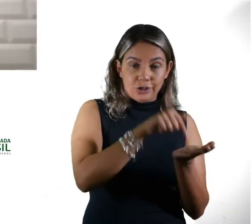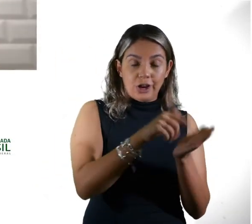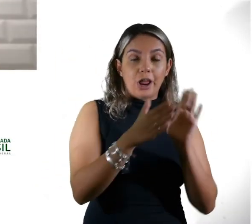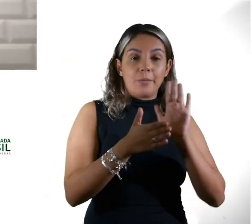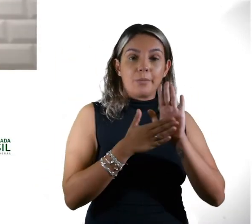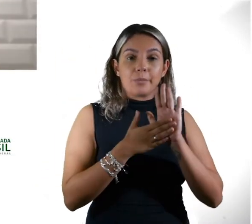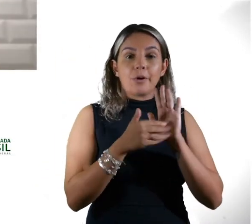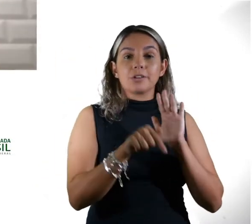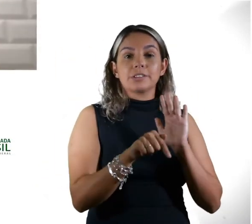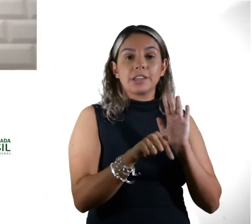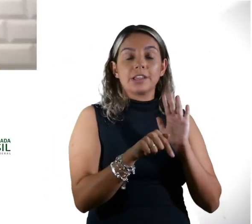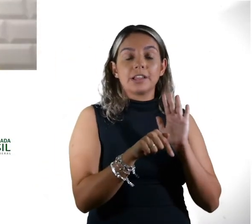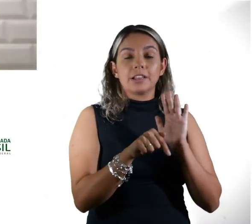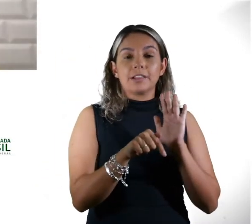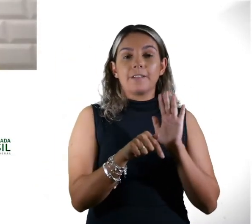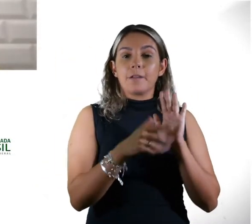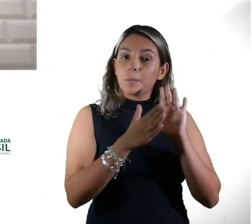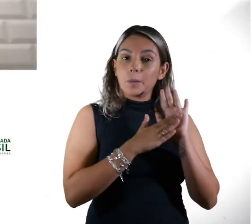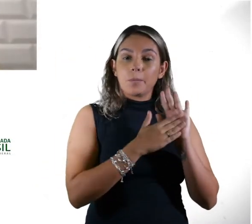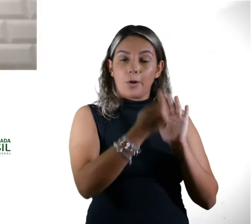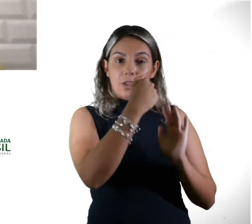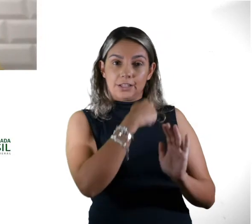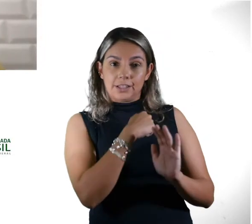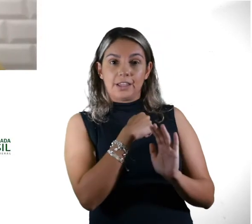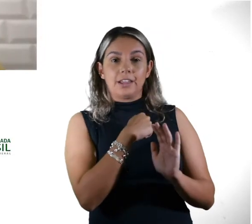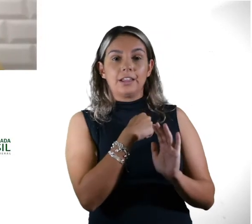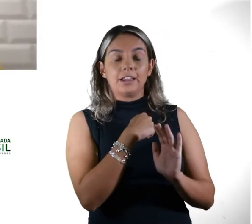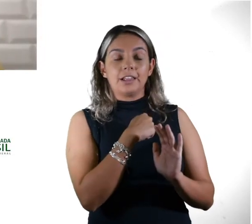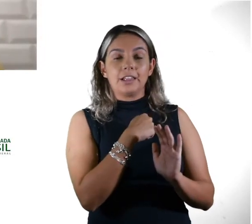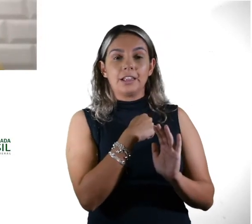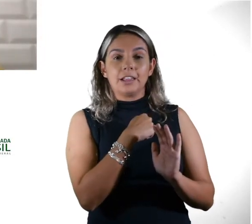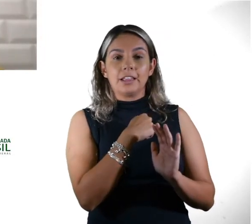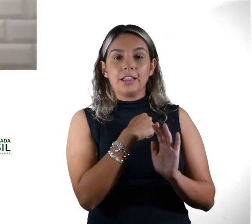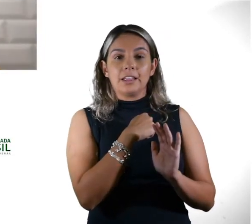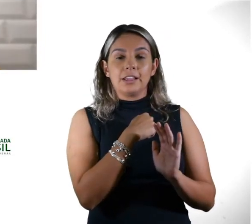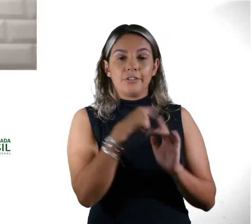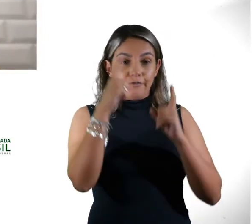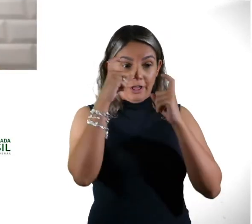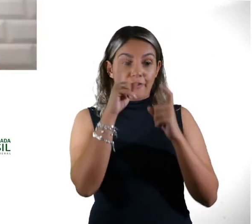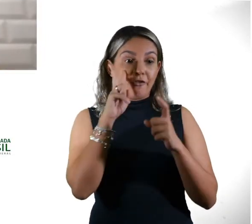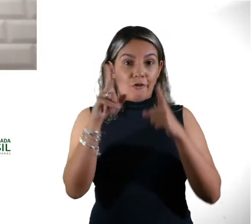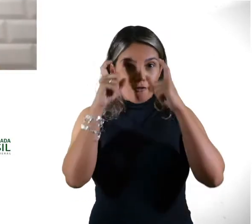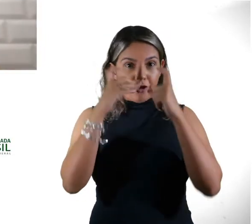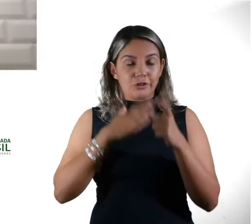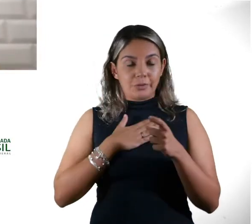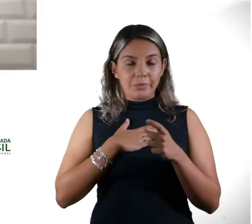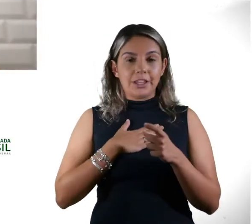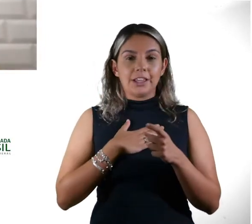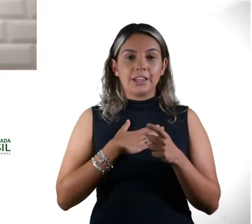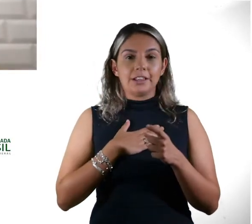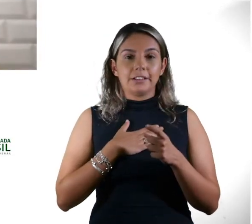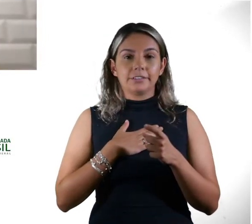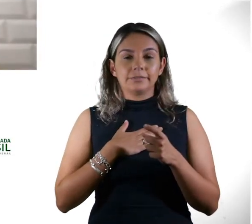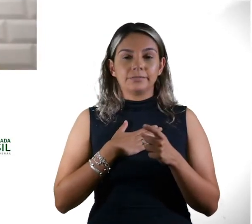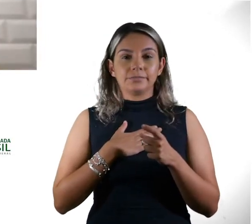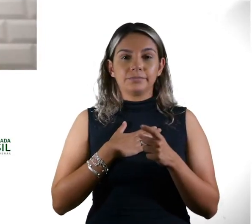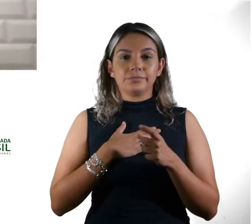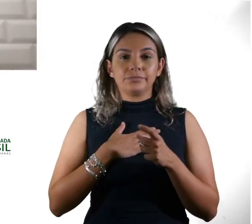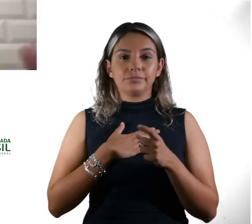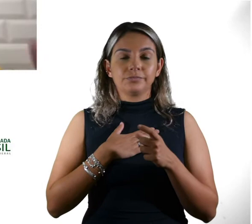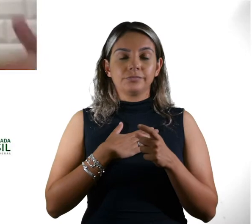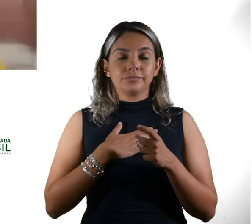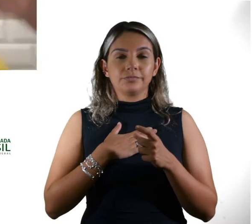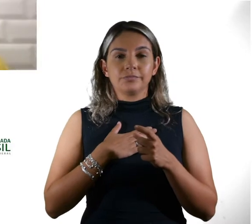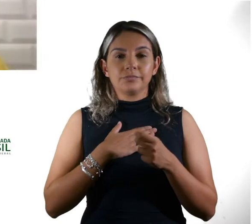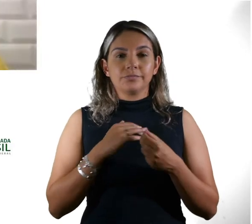proposta, e ela é que propôs, depois de ver algumas fotos minhas, que se publicasse, e